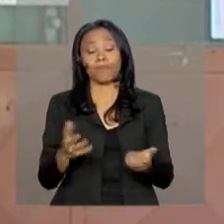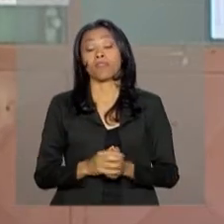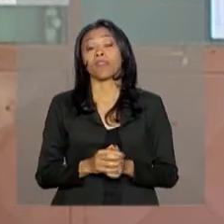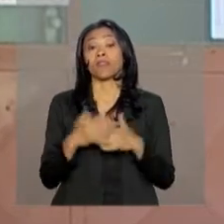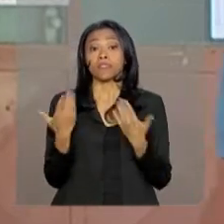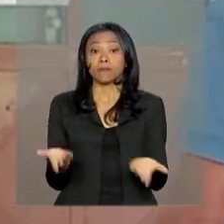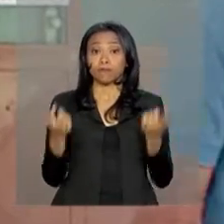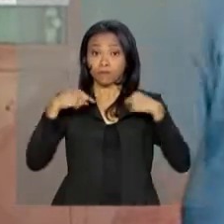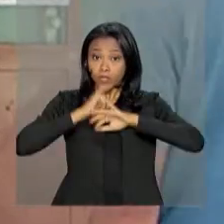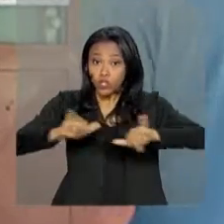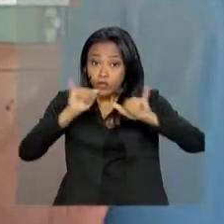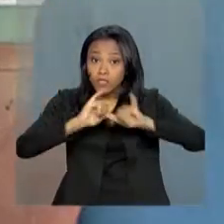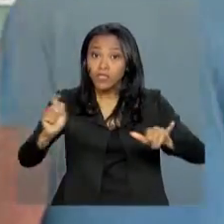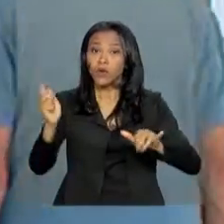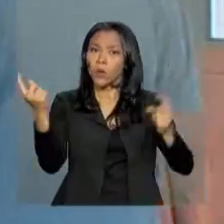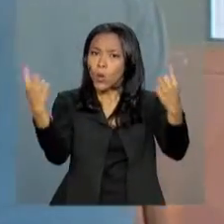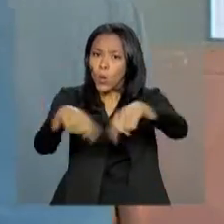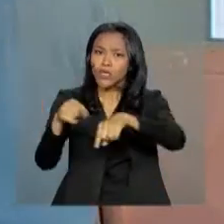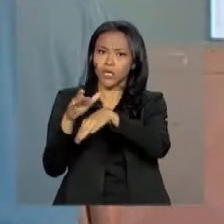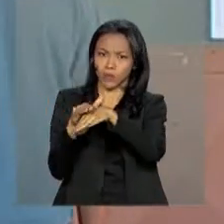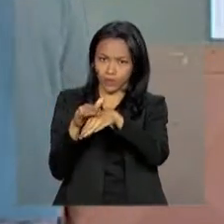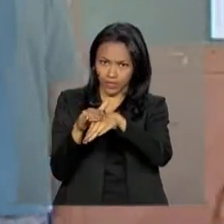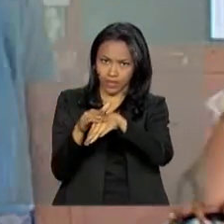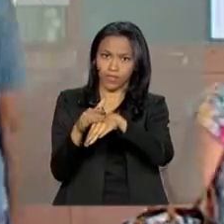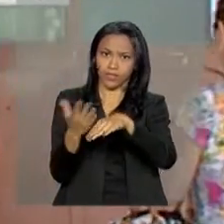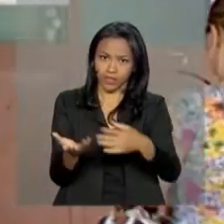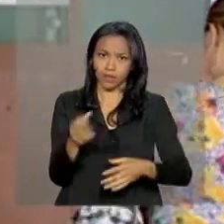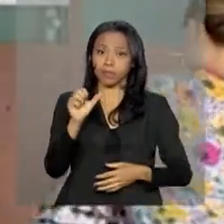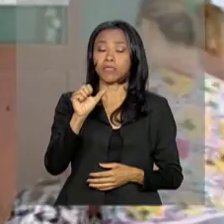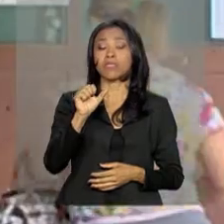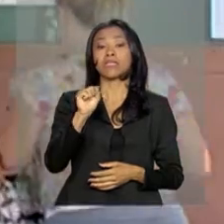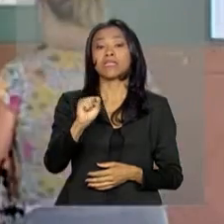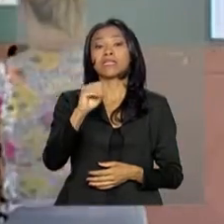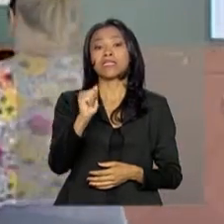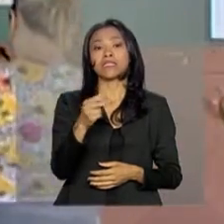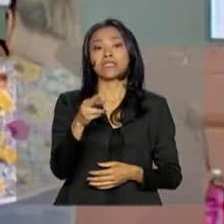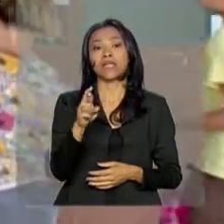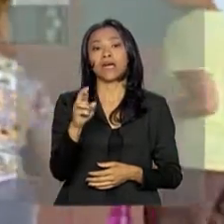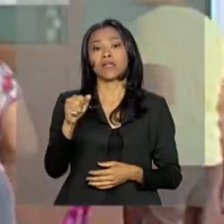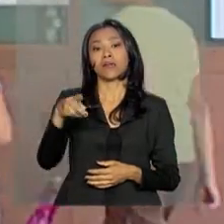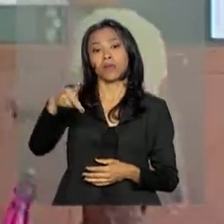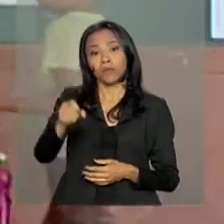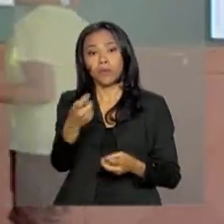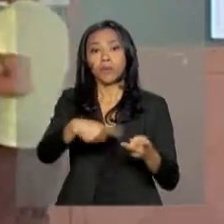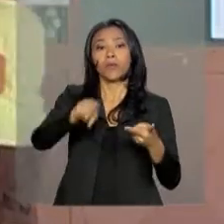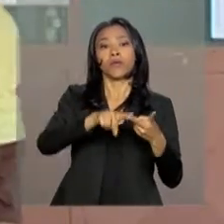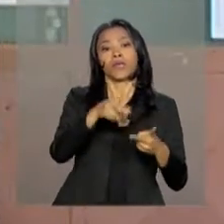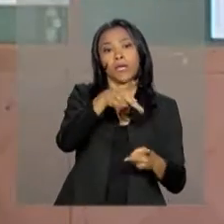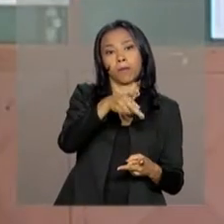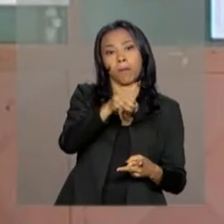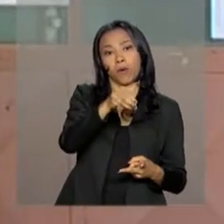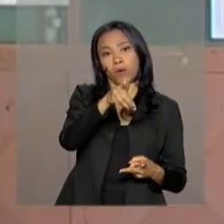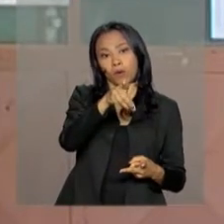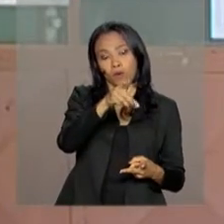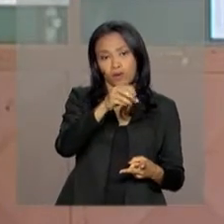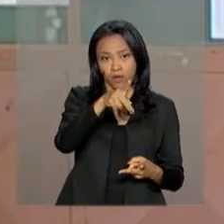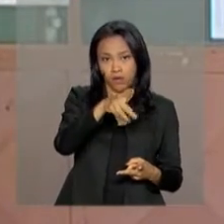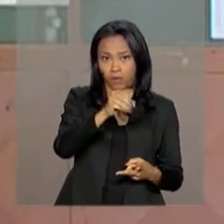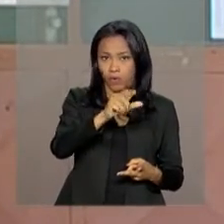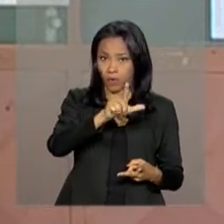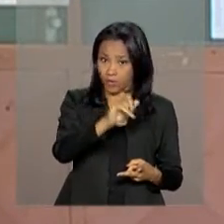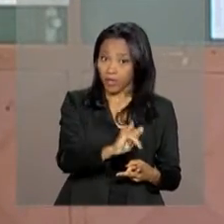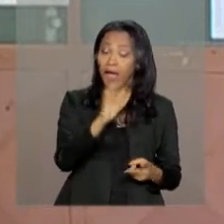campanha contra o sarampo a campanha de vacinação contra o sarampo ea poliomielite vai até o dia 31 de